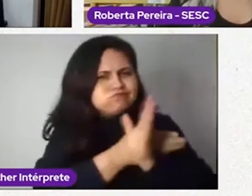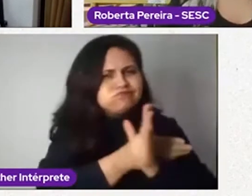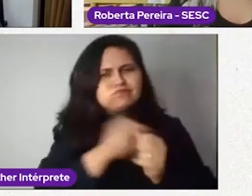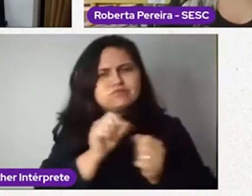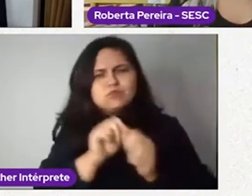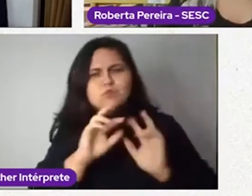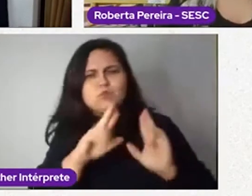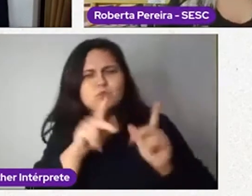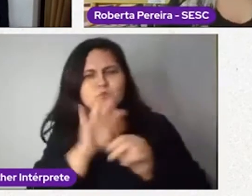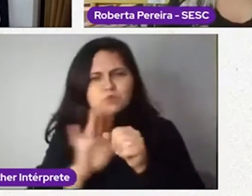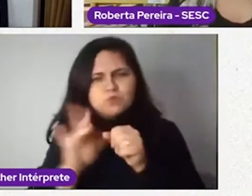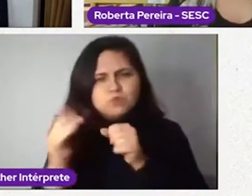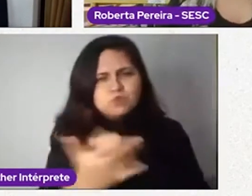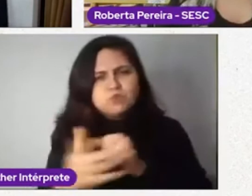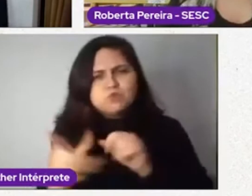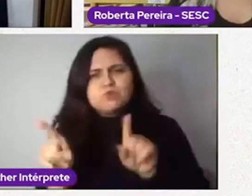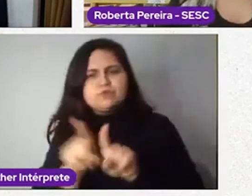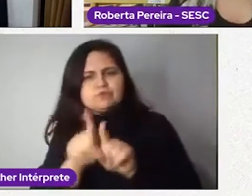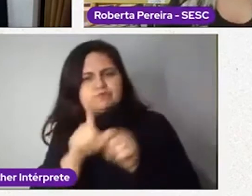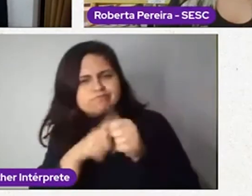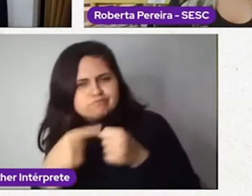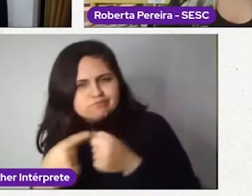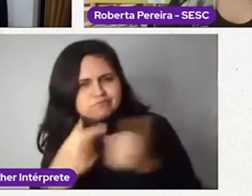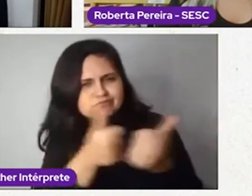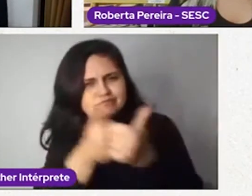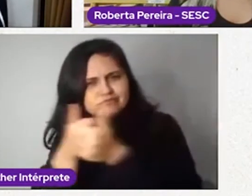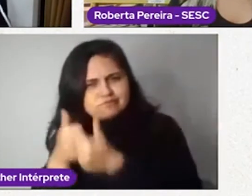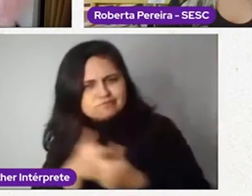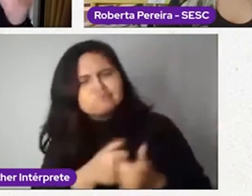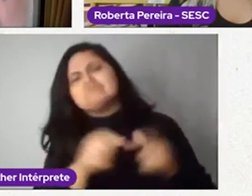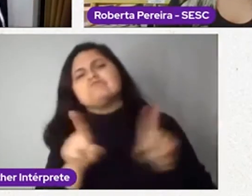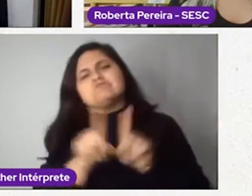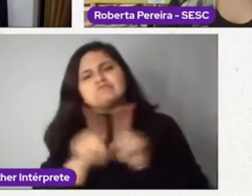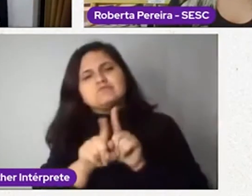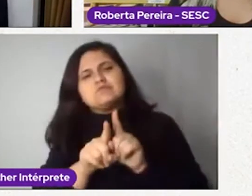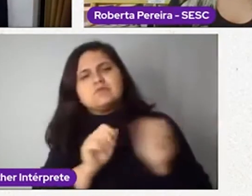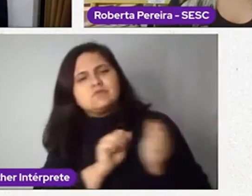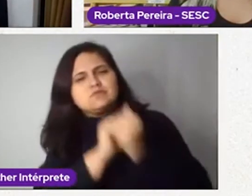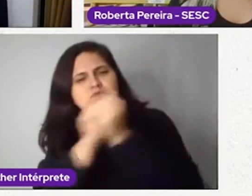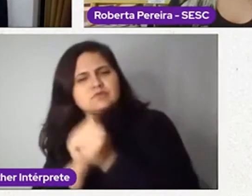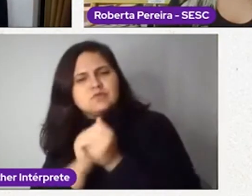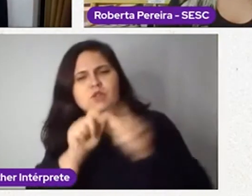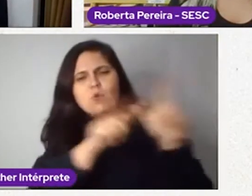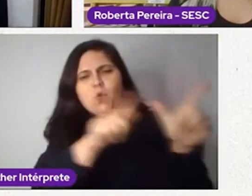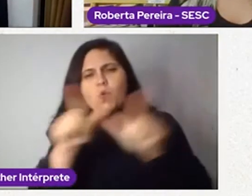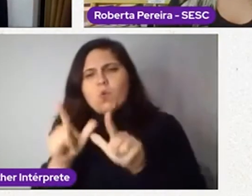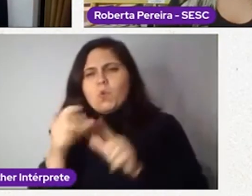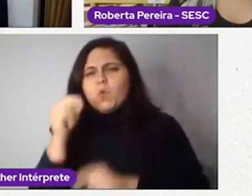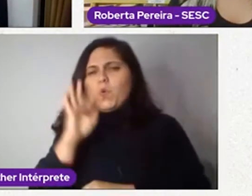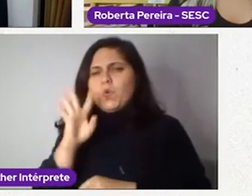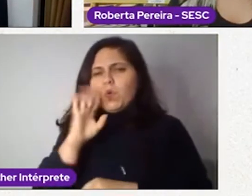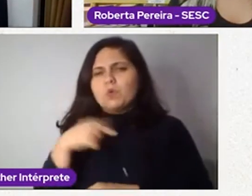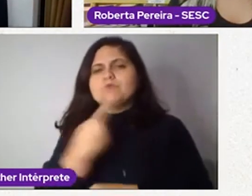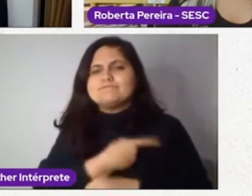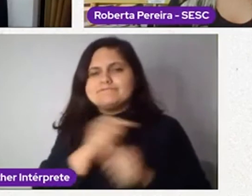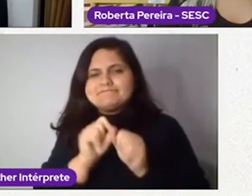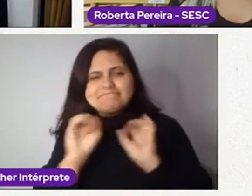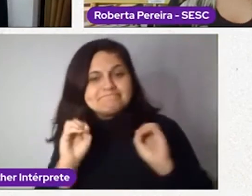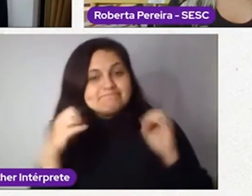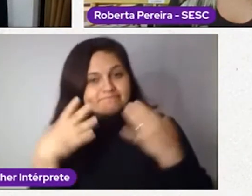os arredores. Todos Quero agradecer os rincões. A você por terem me levado para lugares tão legais aí para a gente fazer os nossos eventos,